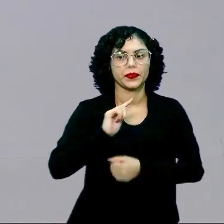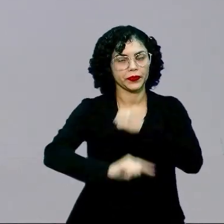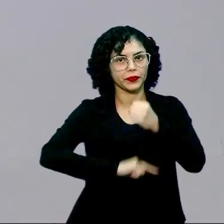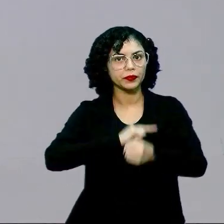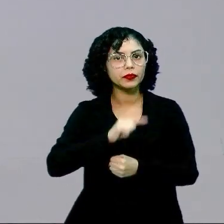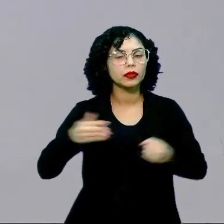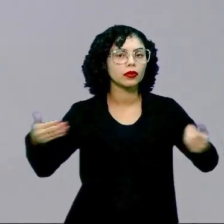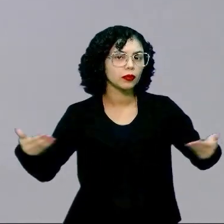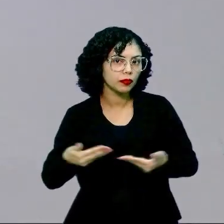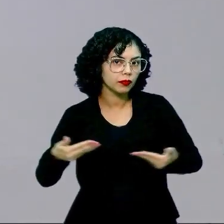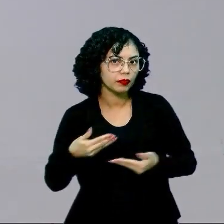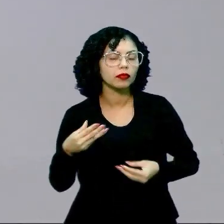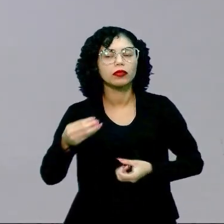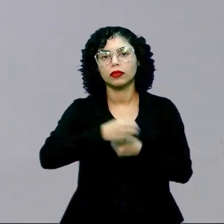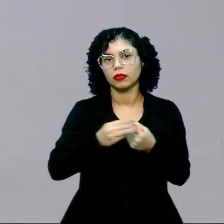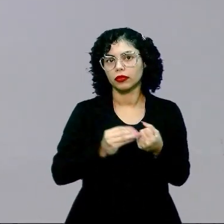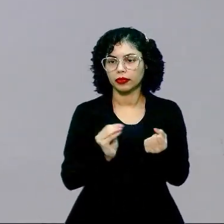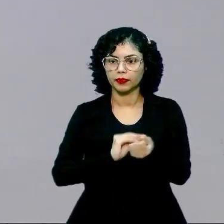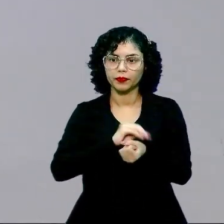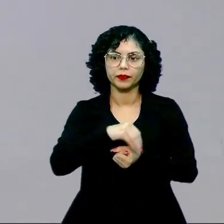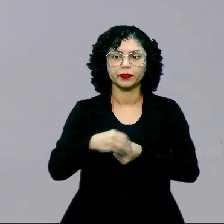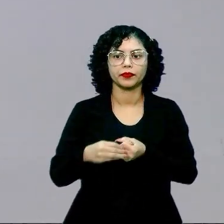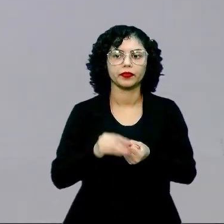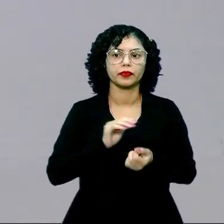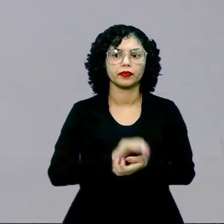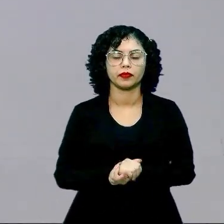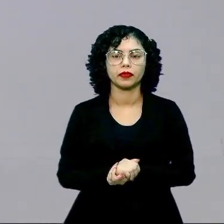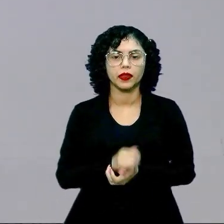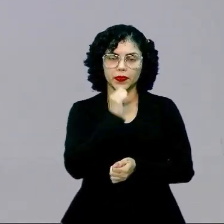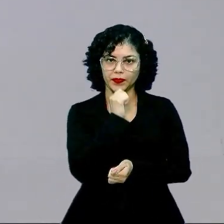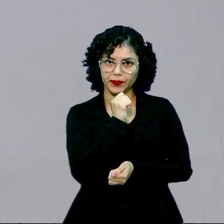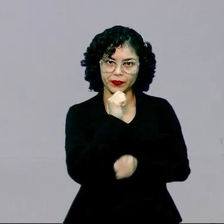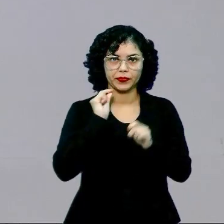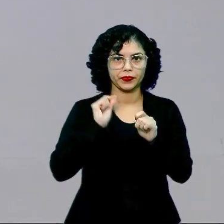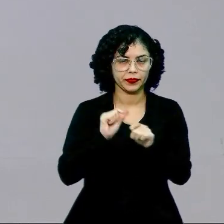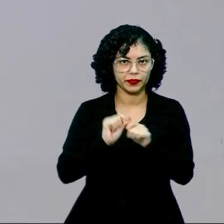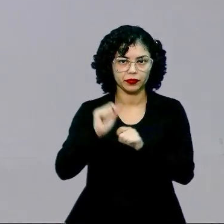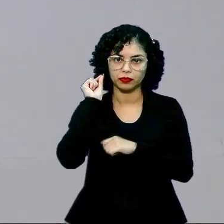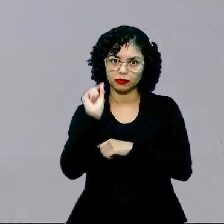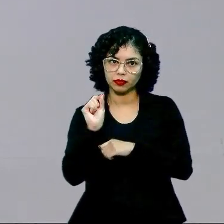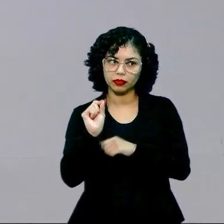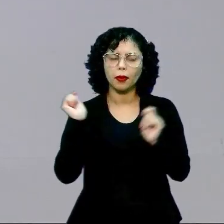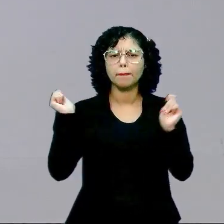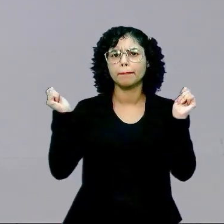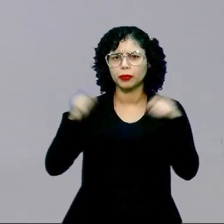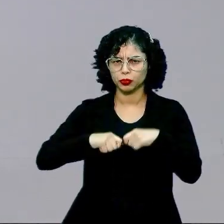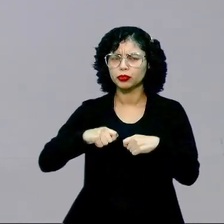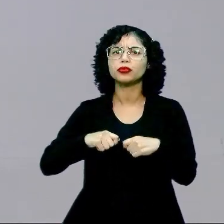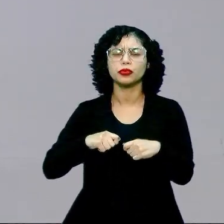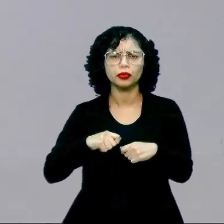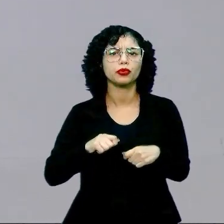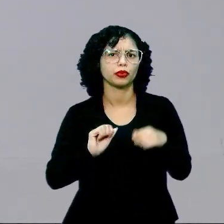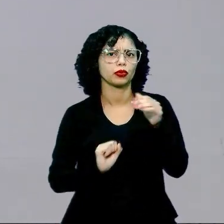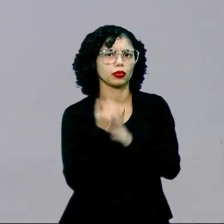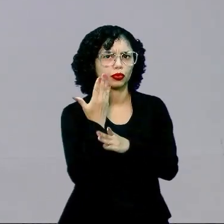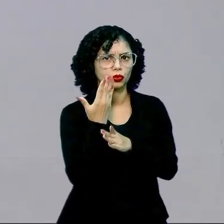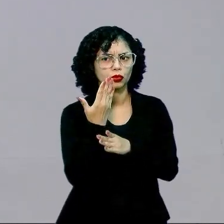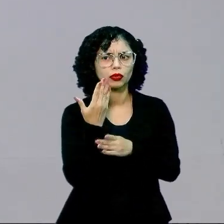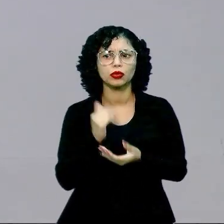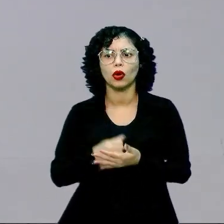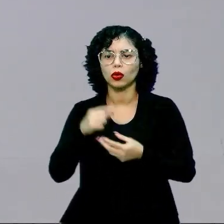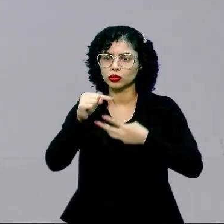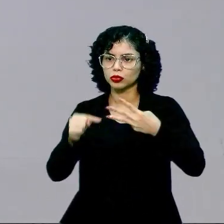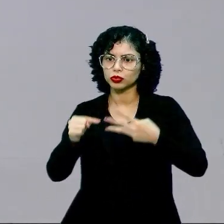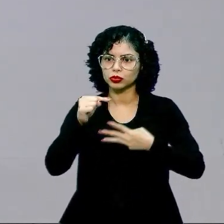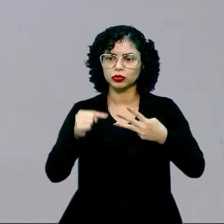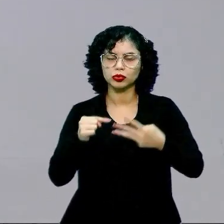átomos, né, que agora são moléculas, certo? E que vão fazer com que seja possível a existência dos